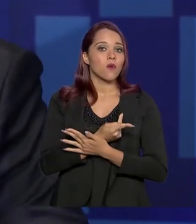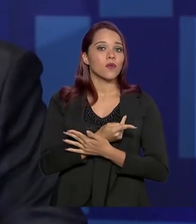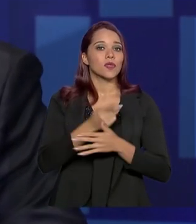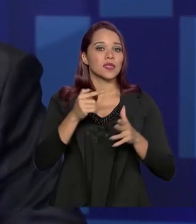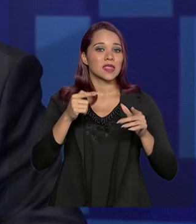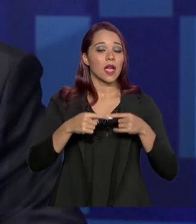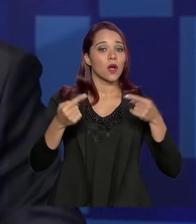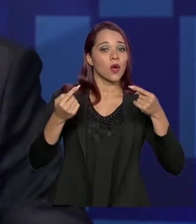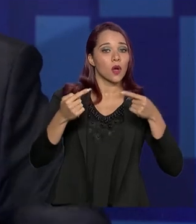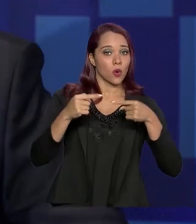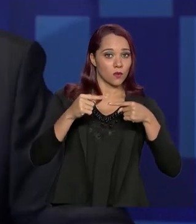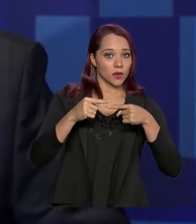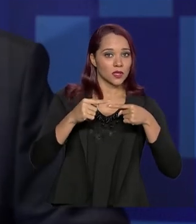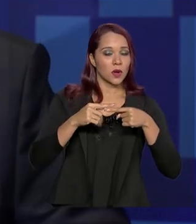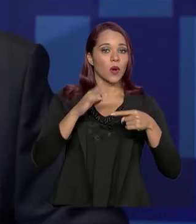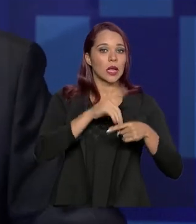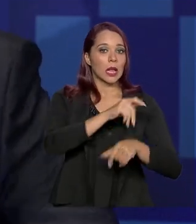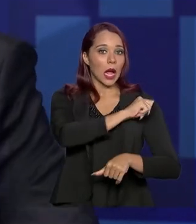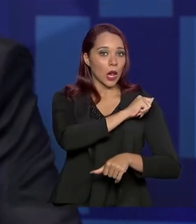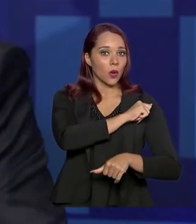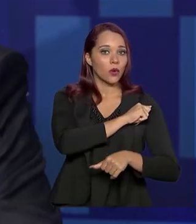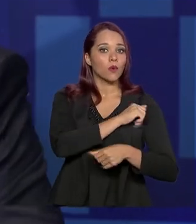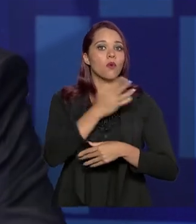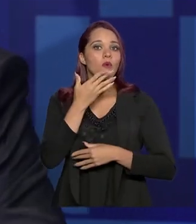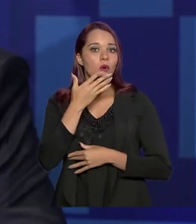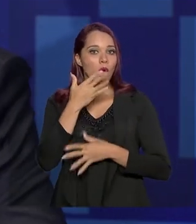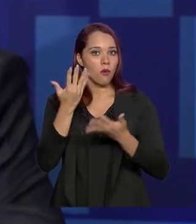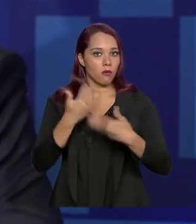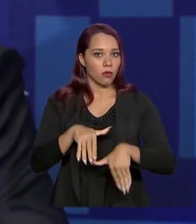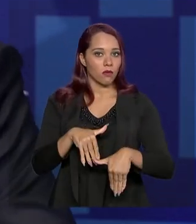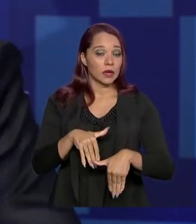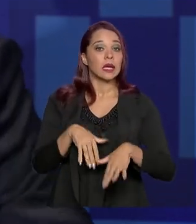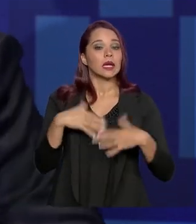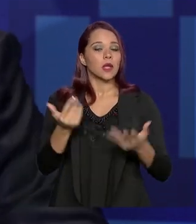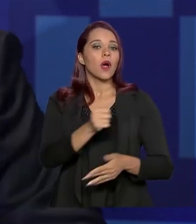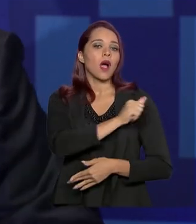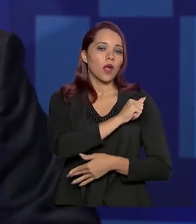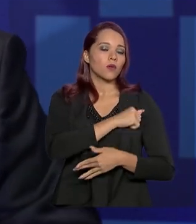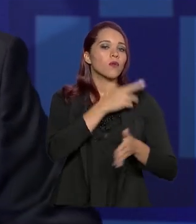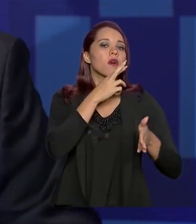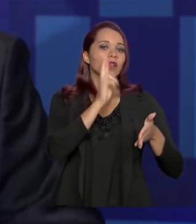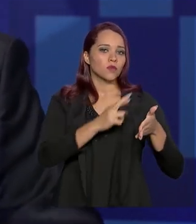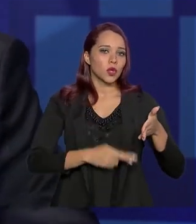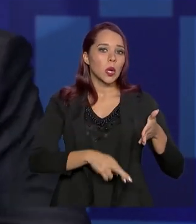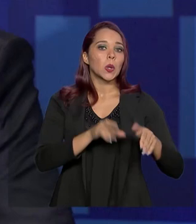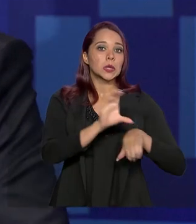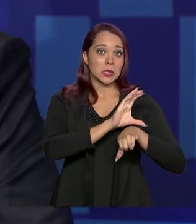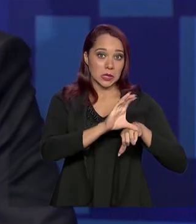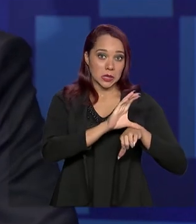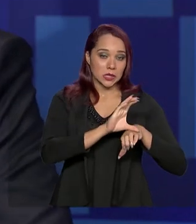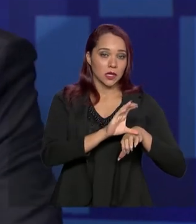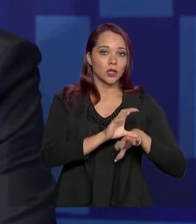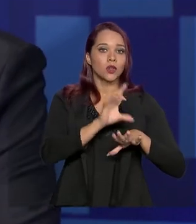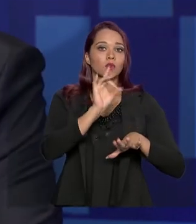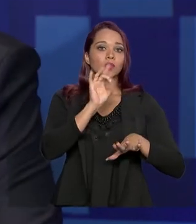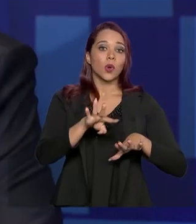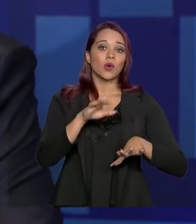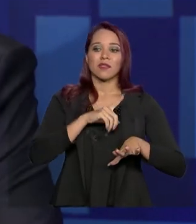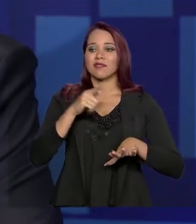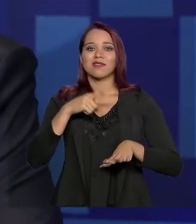associação entre o aluno e a cor da prova. Então, o aluno respondeu a prova cinza e veio